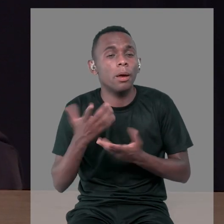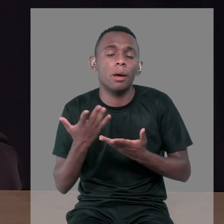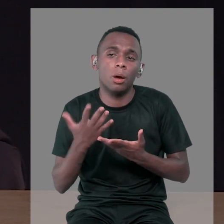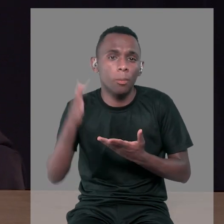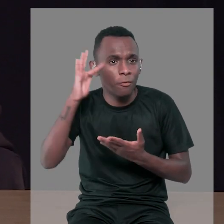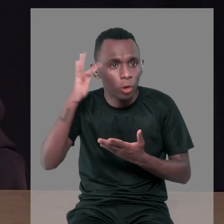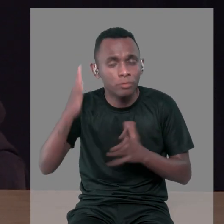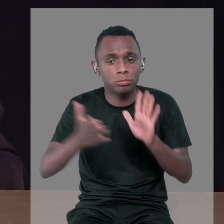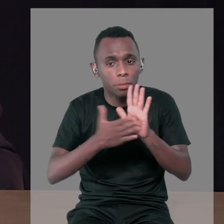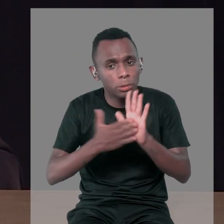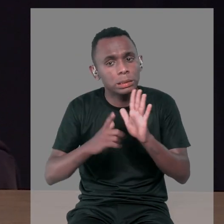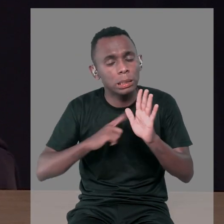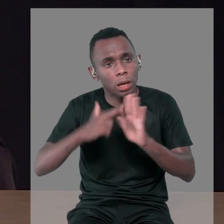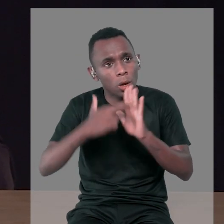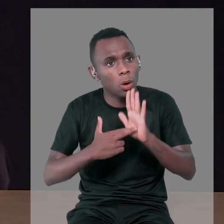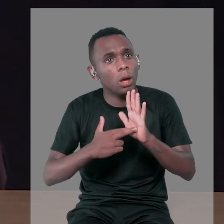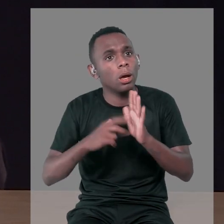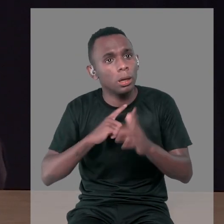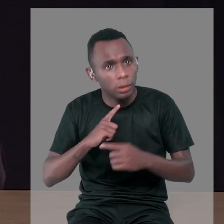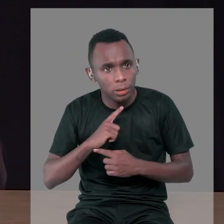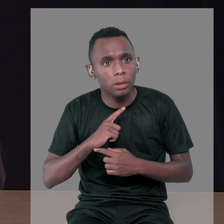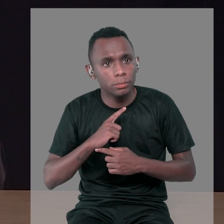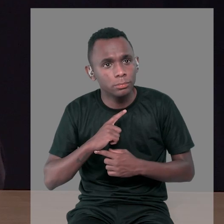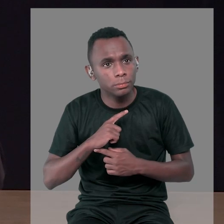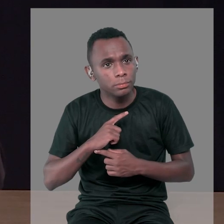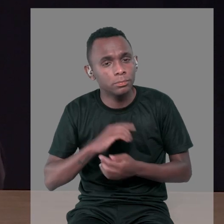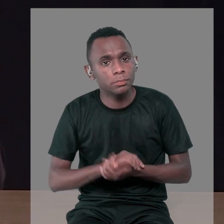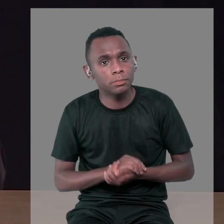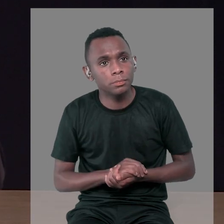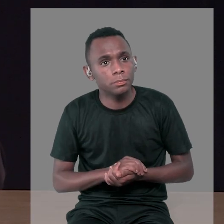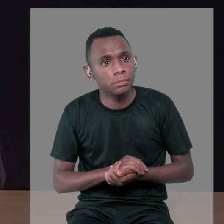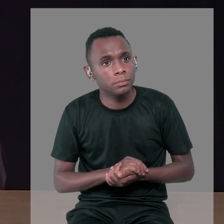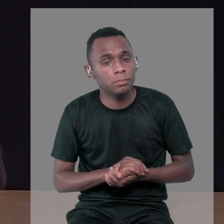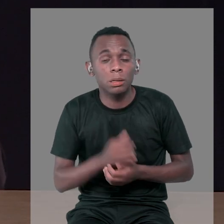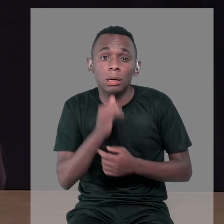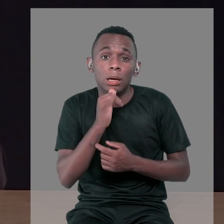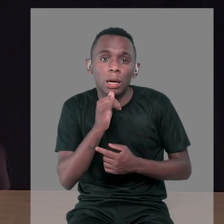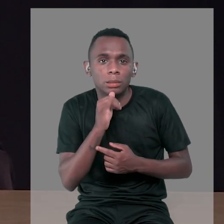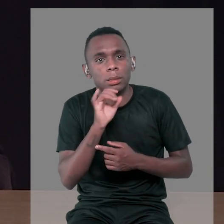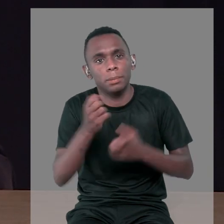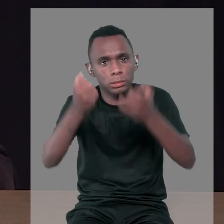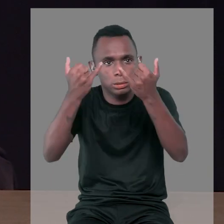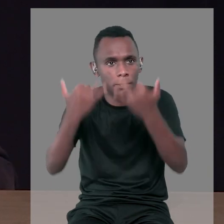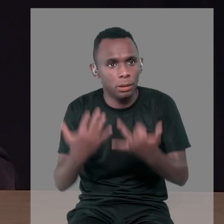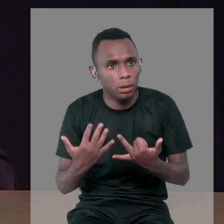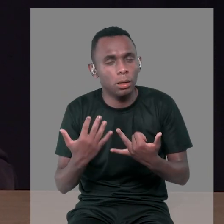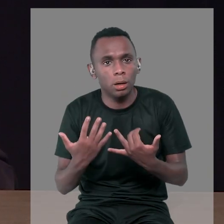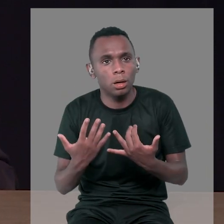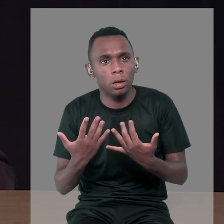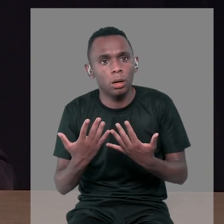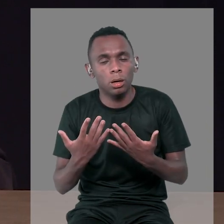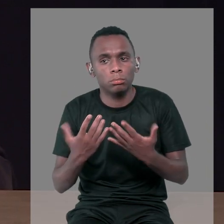a filosofia, né, dele. Né? E ele, por exemplo, só para dizer que não é uma filosofia em absoluto e realista, por exemplo, a